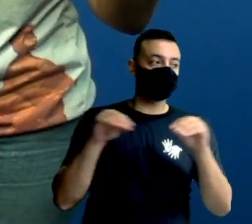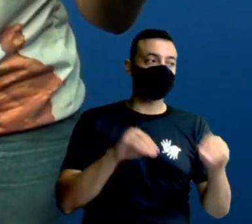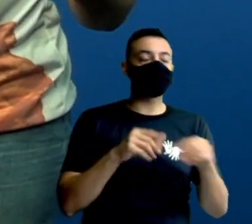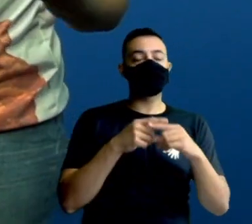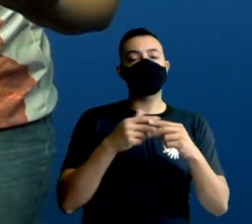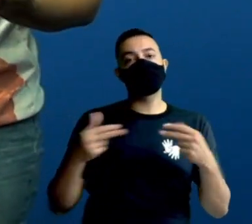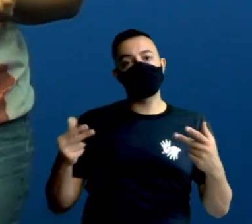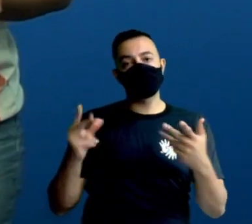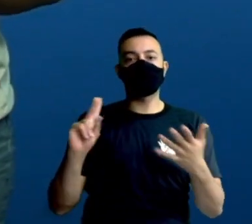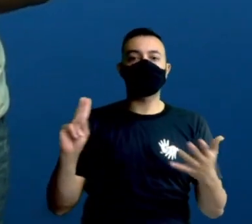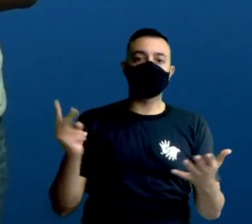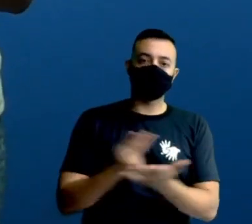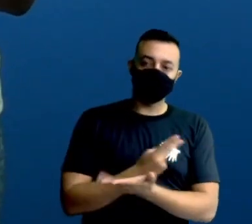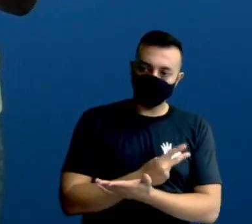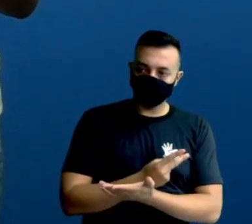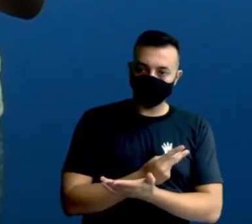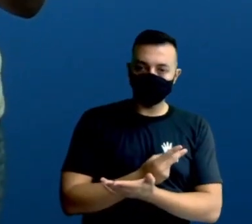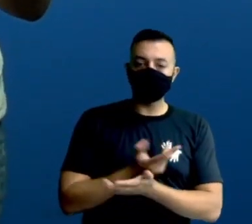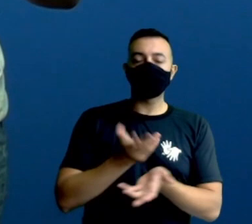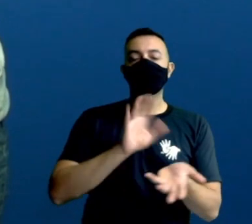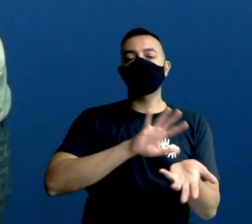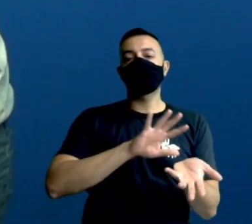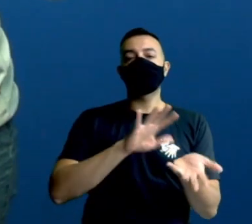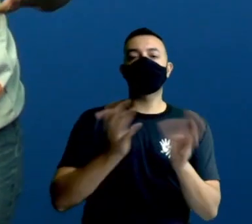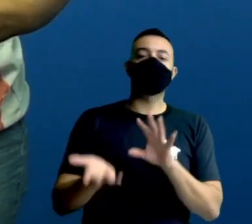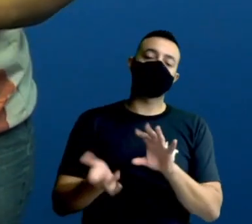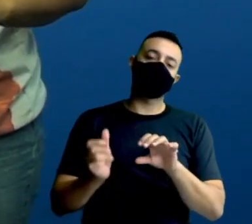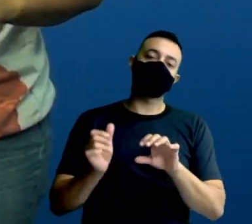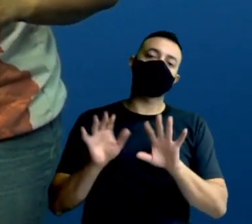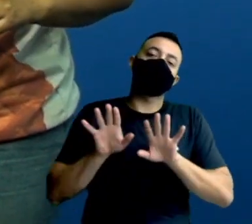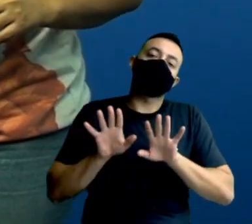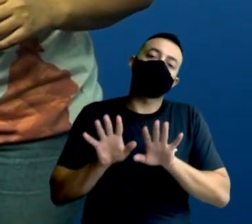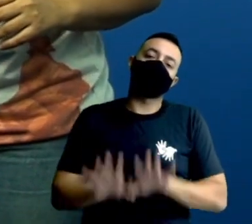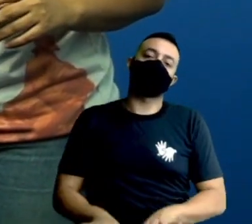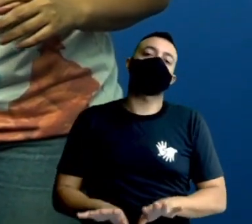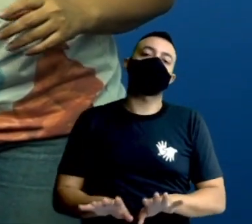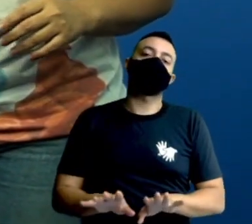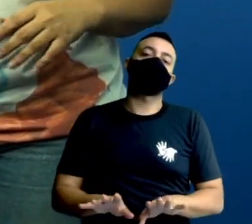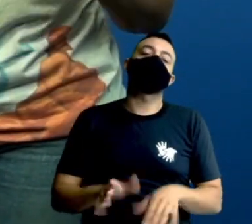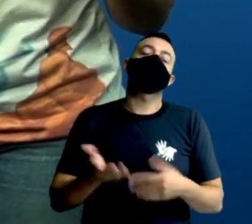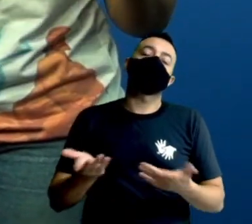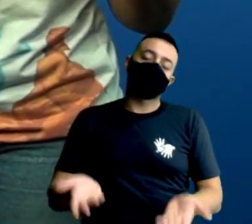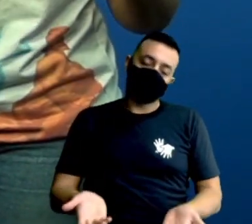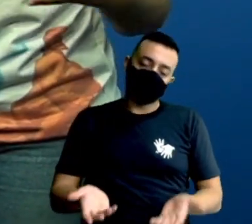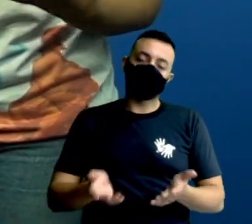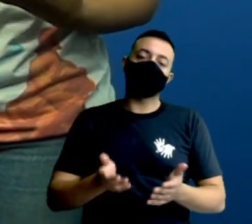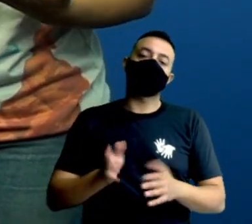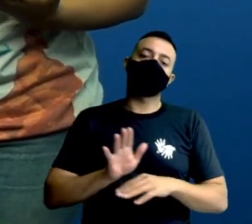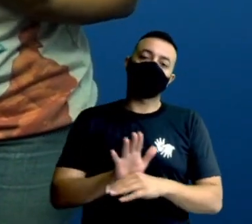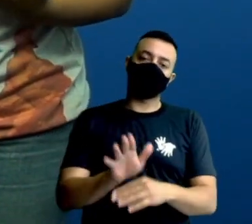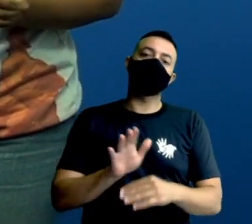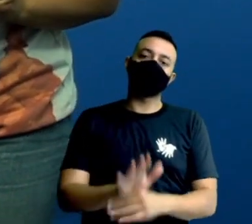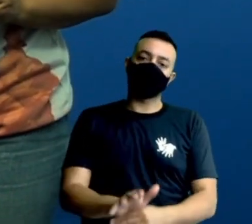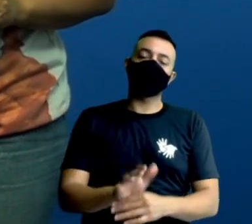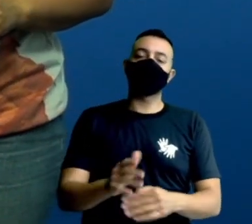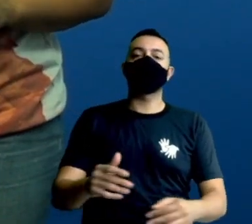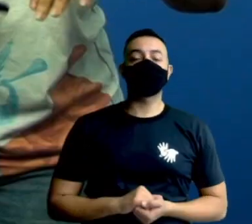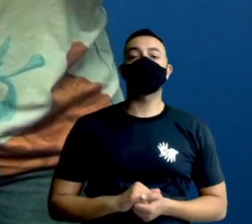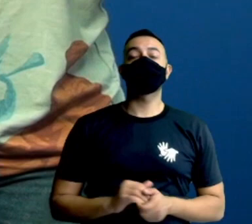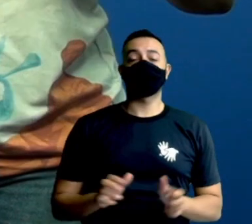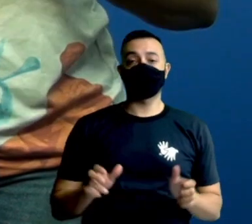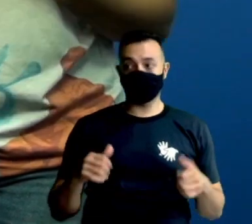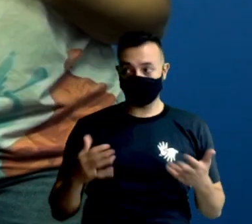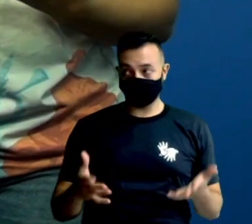aconteceram alguns fatos que foram nos tornando sedentários e que contribuiu para o surgimento das